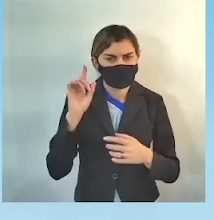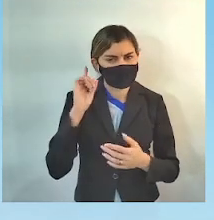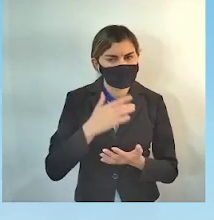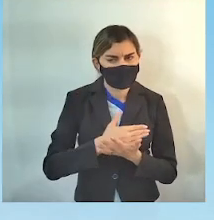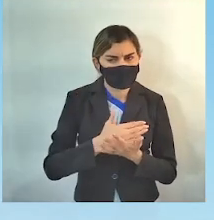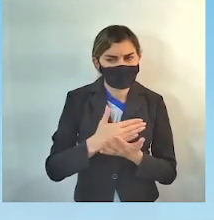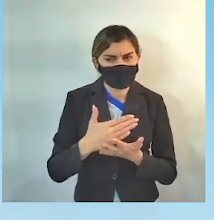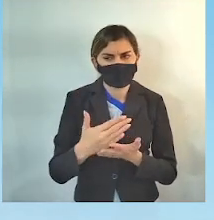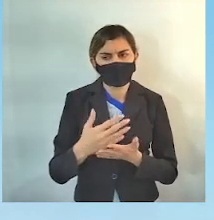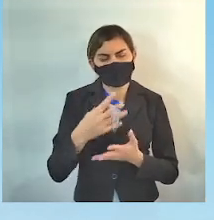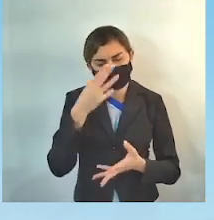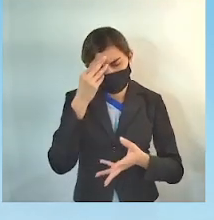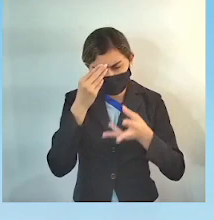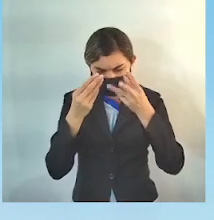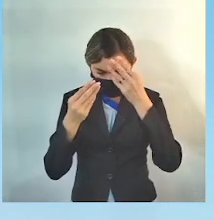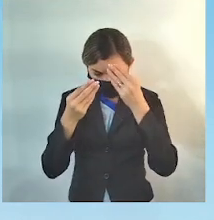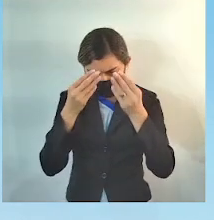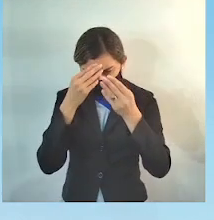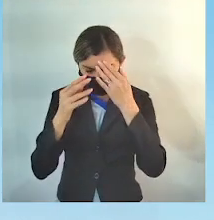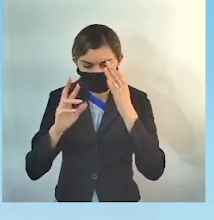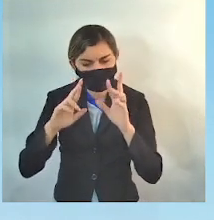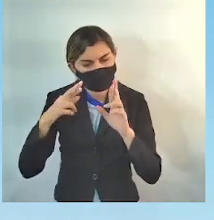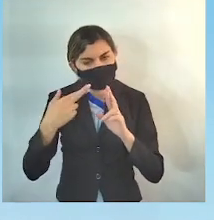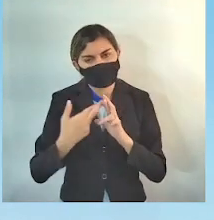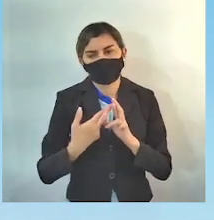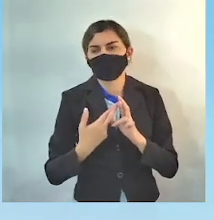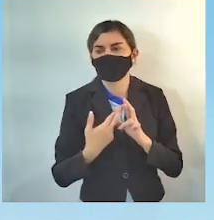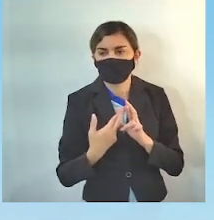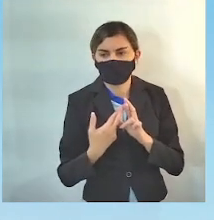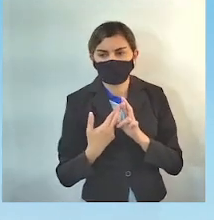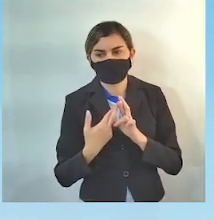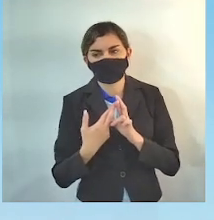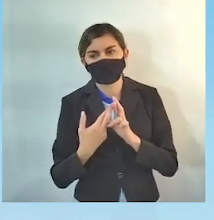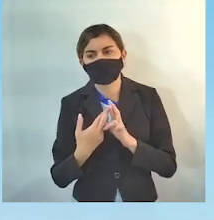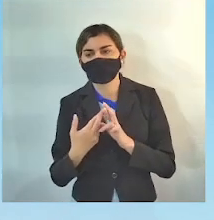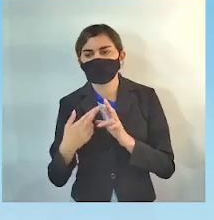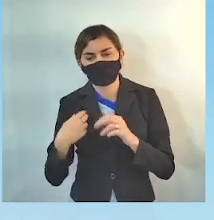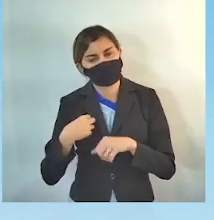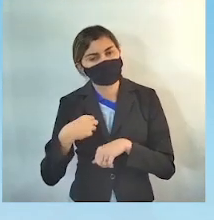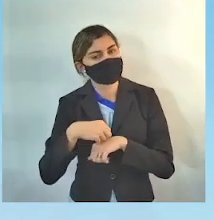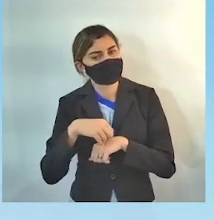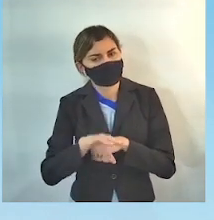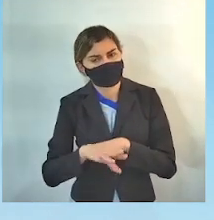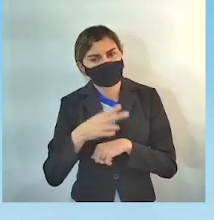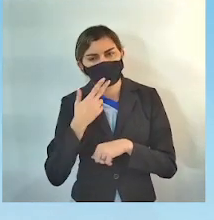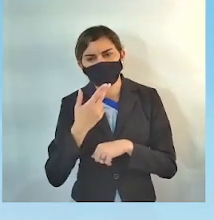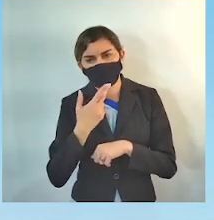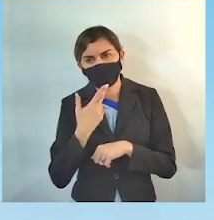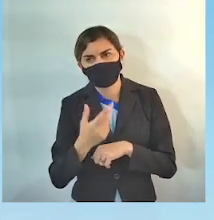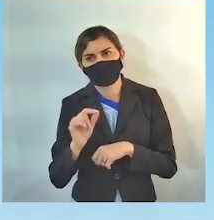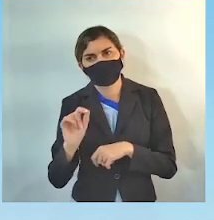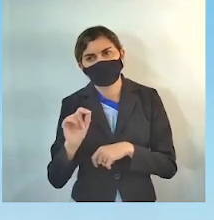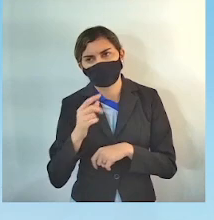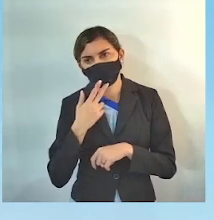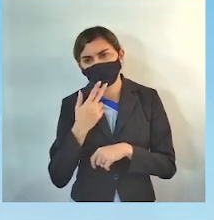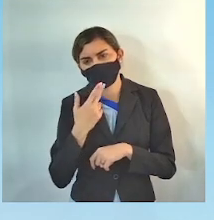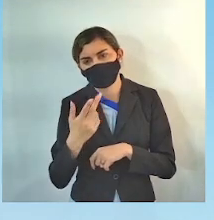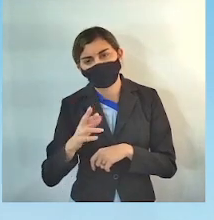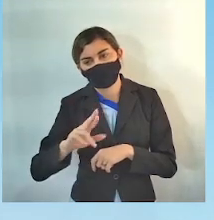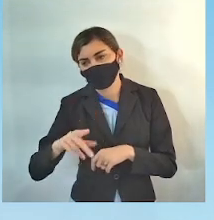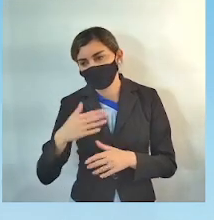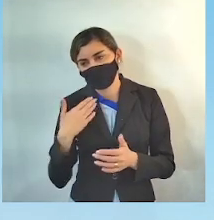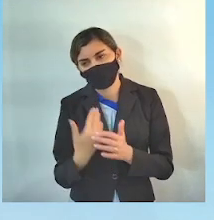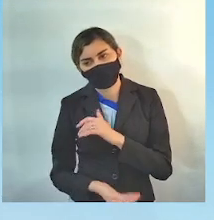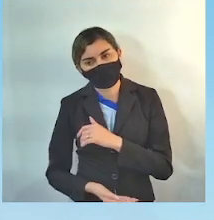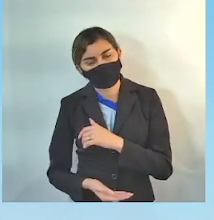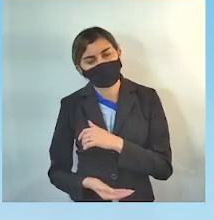começar a assimilar na questão da referenciação, de quem está se falando, sobre quem está se falando, e não perder o